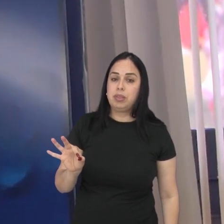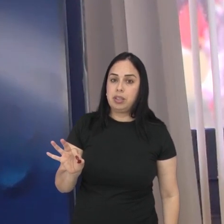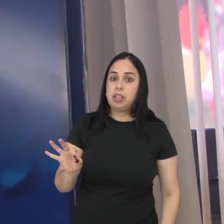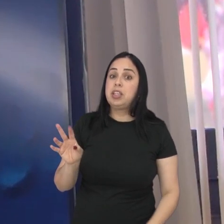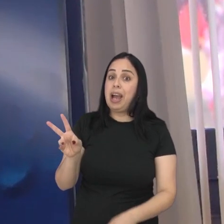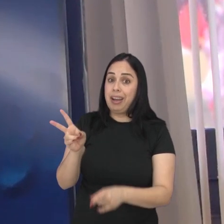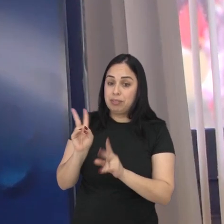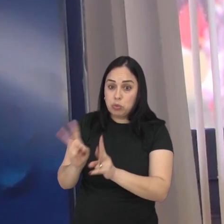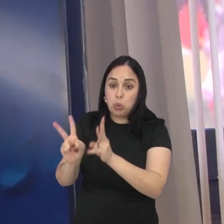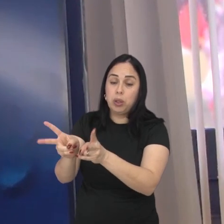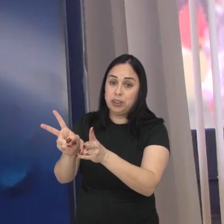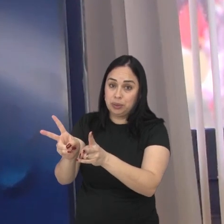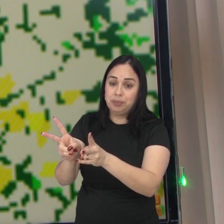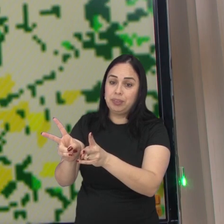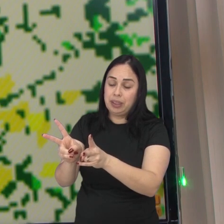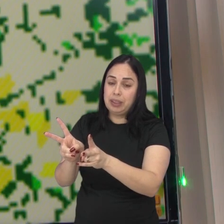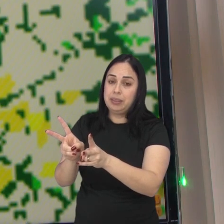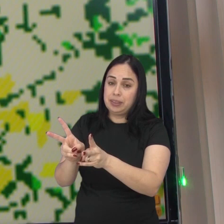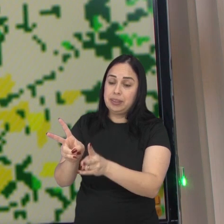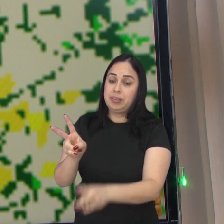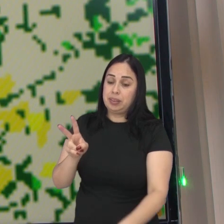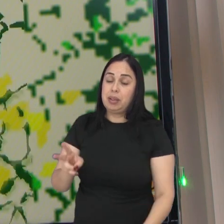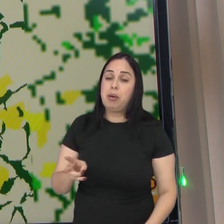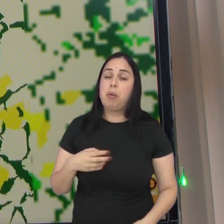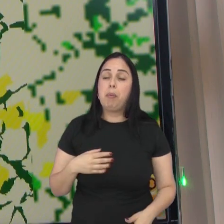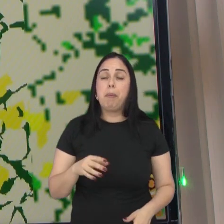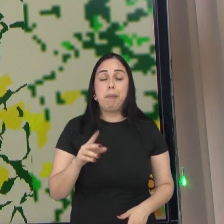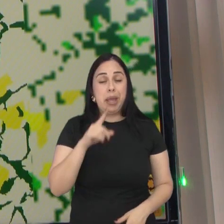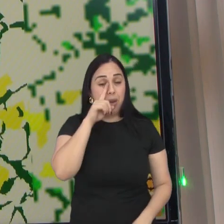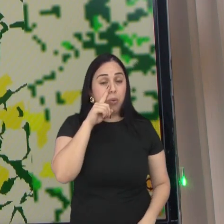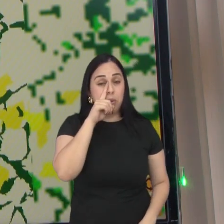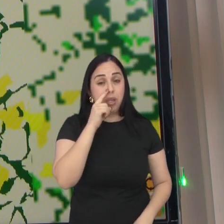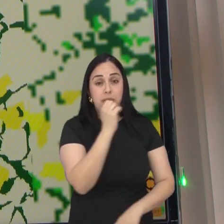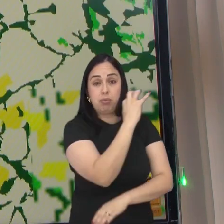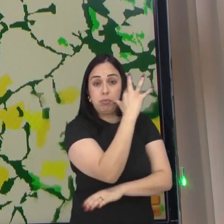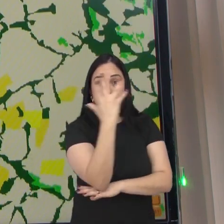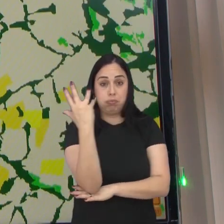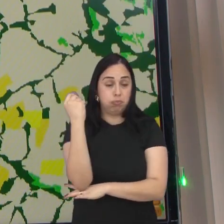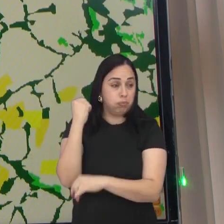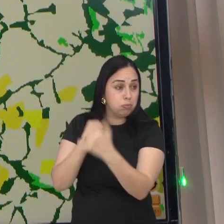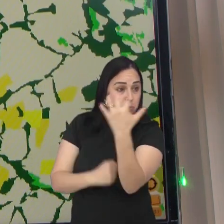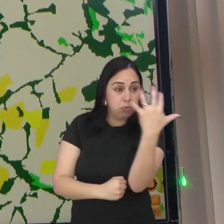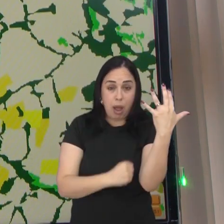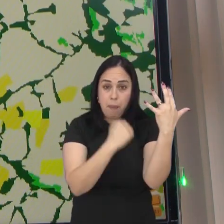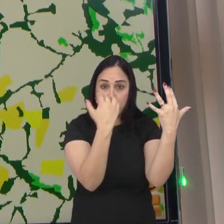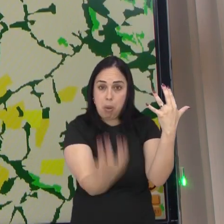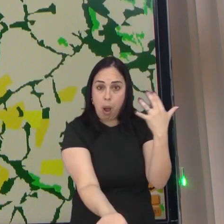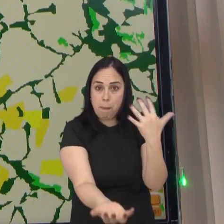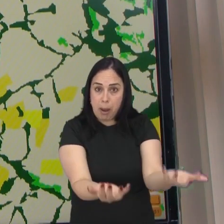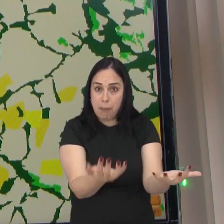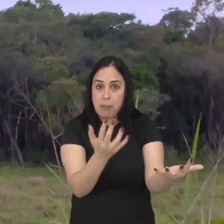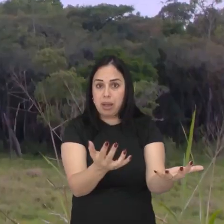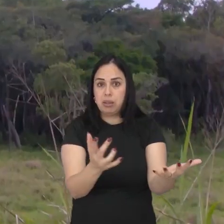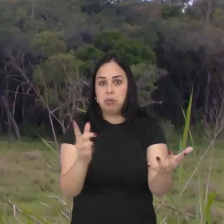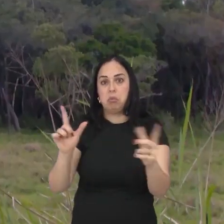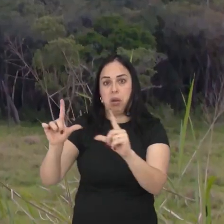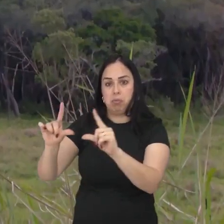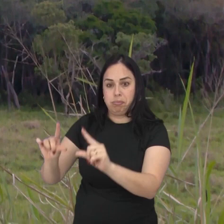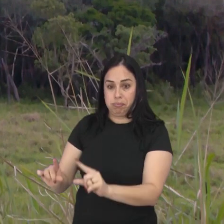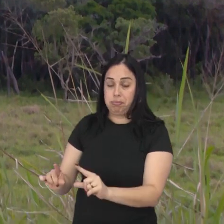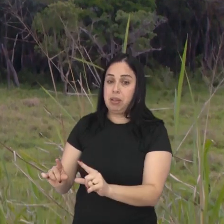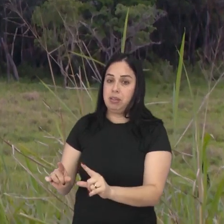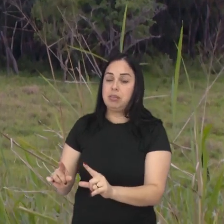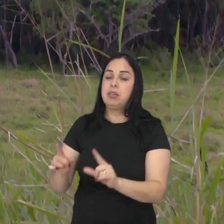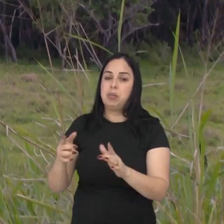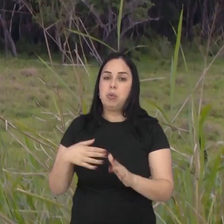do Cerrado está preservada. O perigo é que, com o aumento do desmatamento, esse número fique ainda menor. Uma